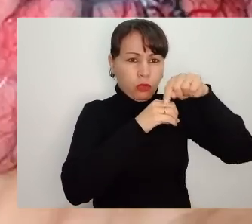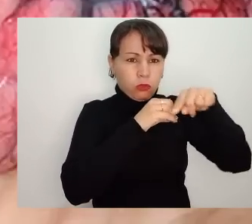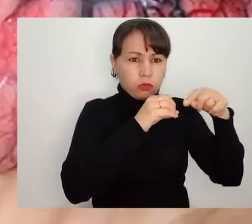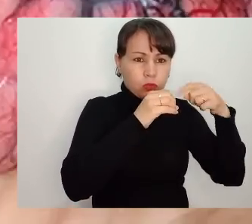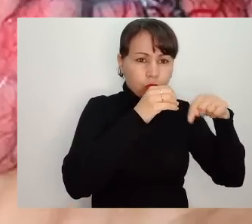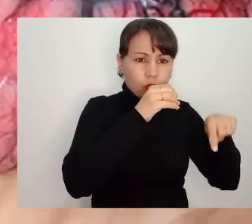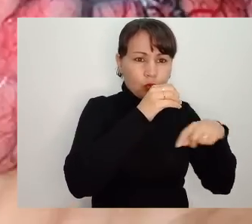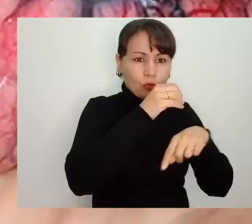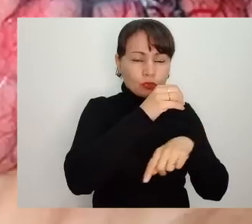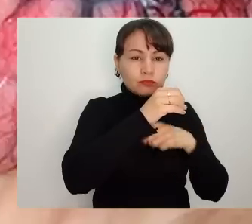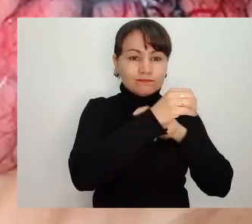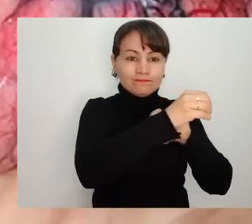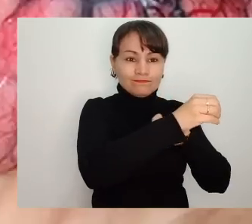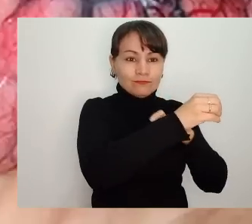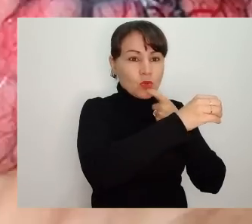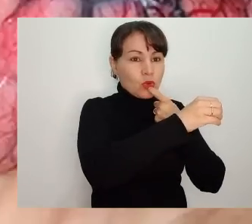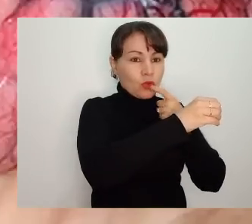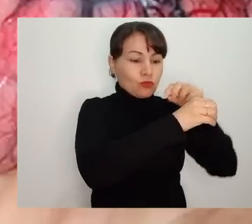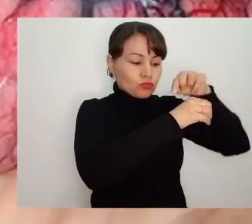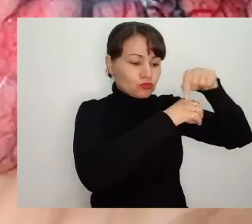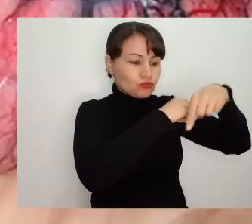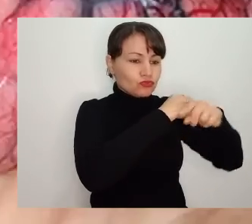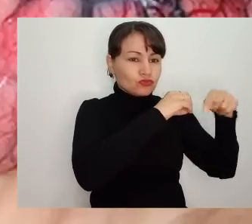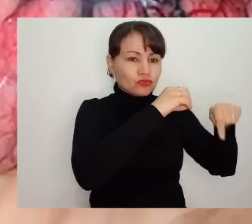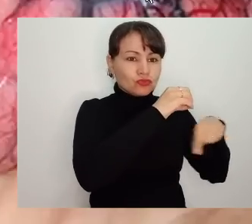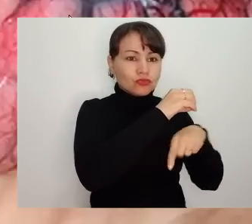grande distribuição de vasos sanguíneos,